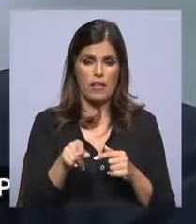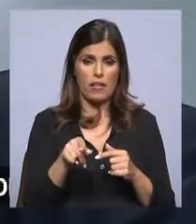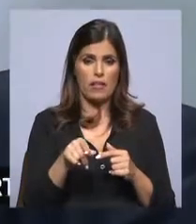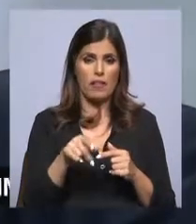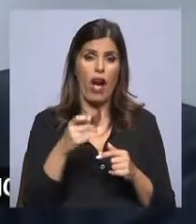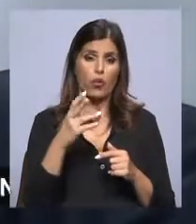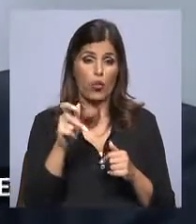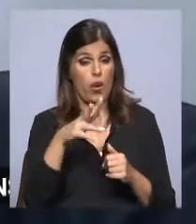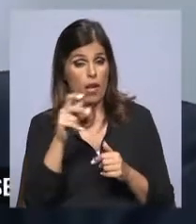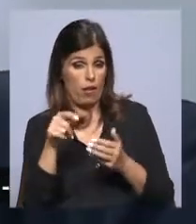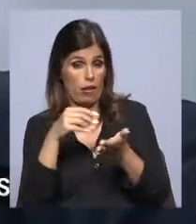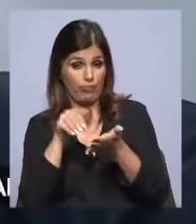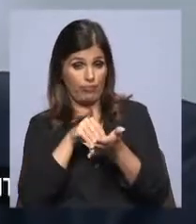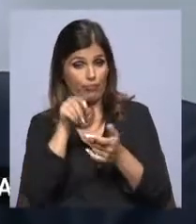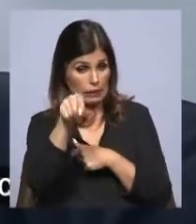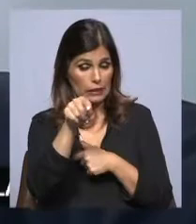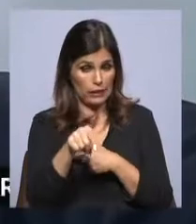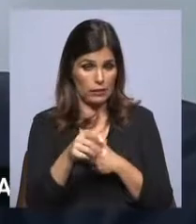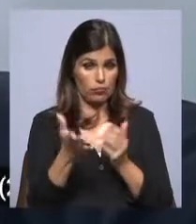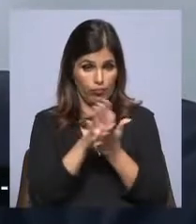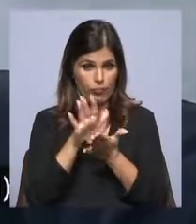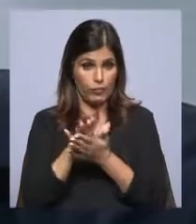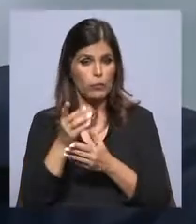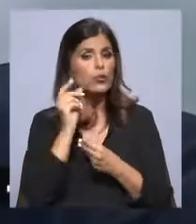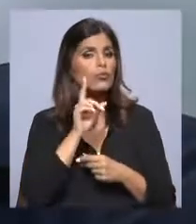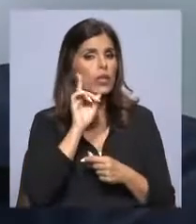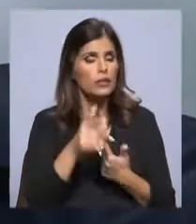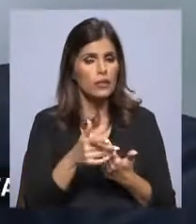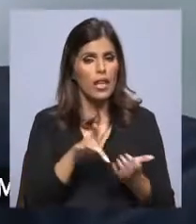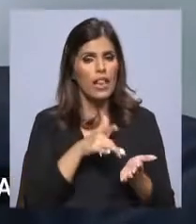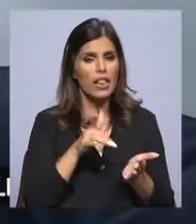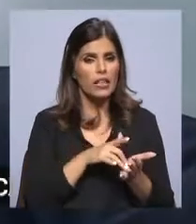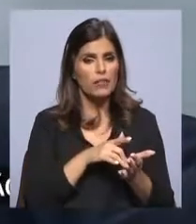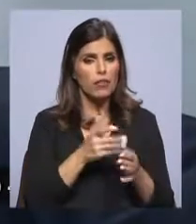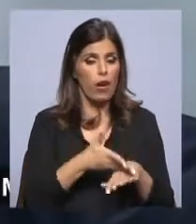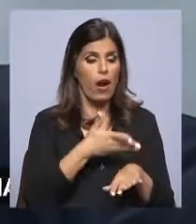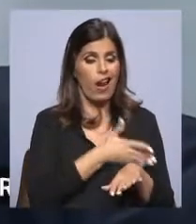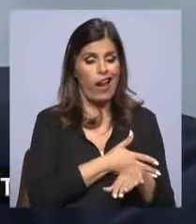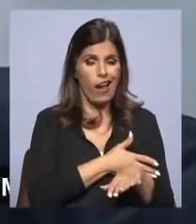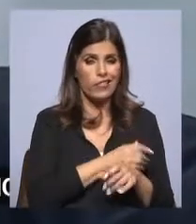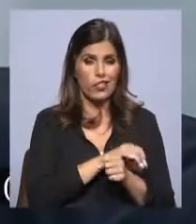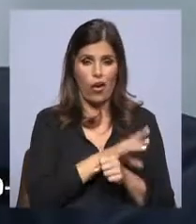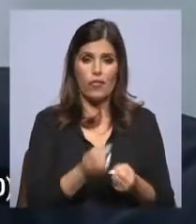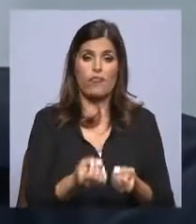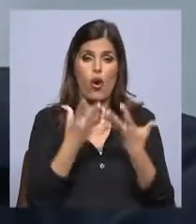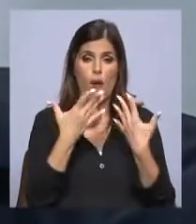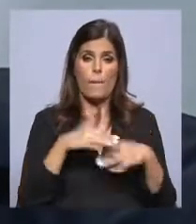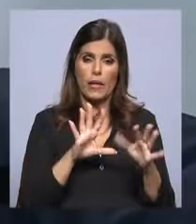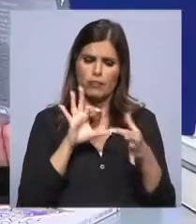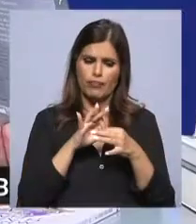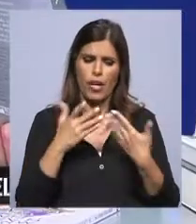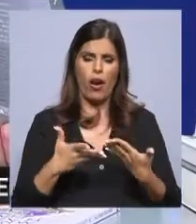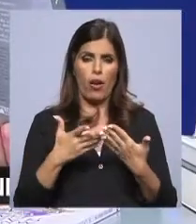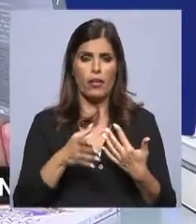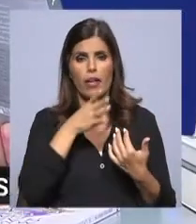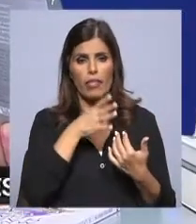publica aqui e que é tão fundamental, Cristiano, nos tempos que nós vivemos. Este livro foi publicado antes da pandemia, mas é profundamente atual e que nos diz